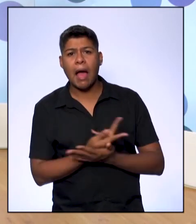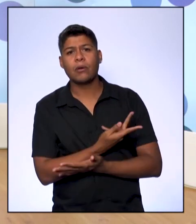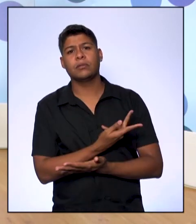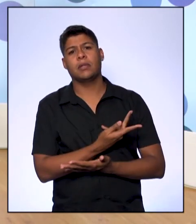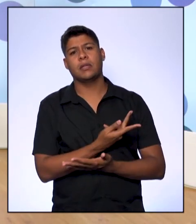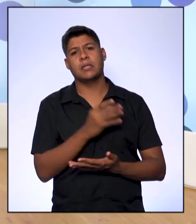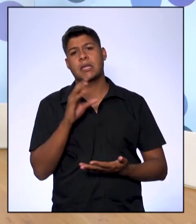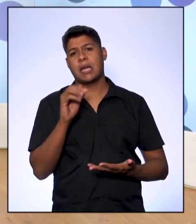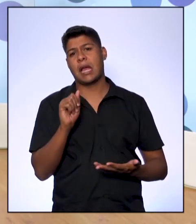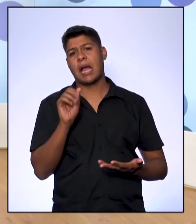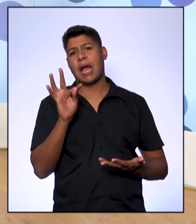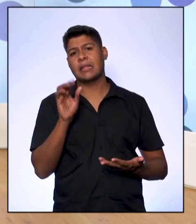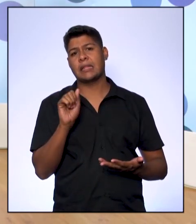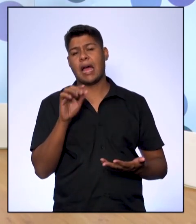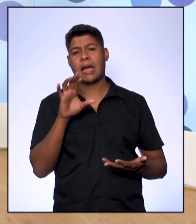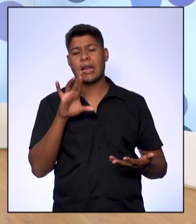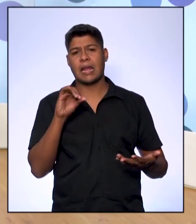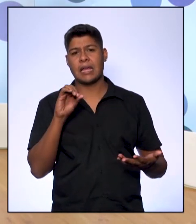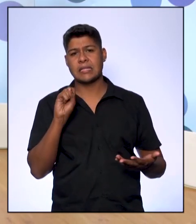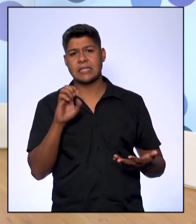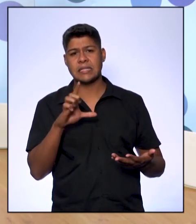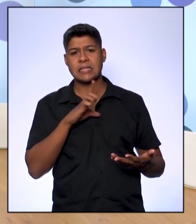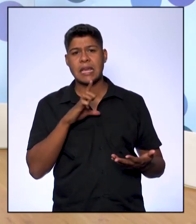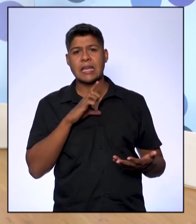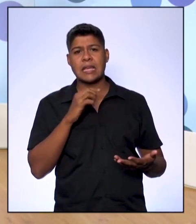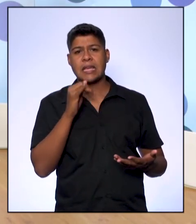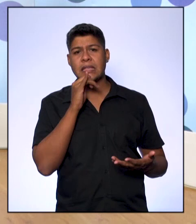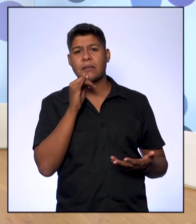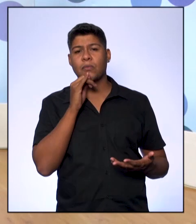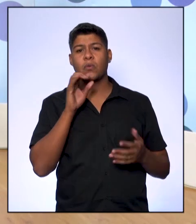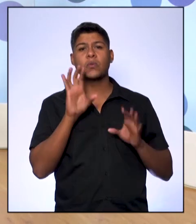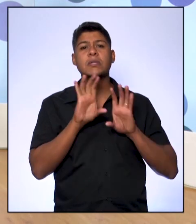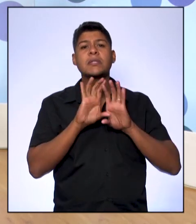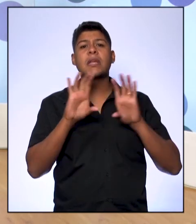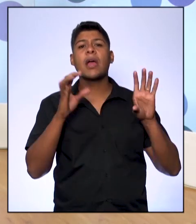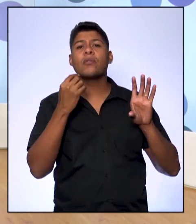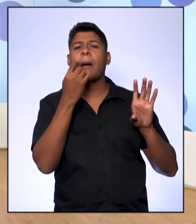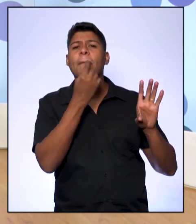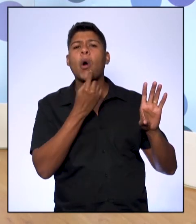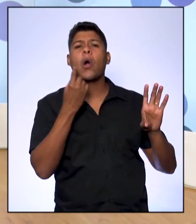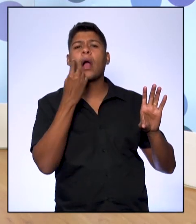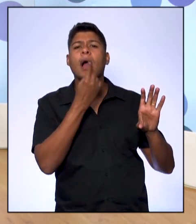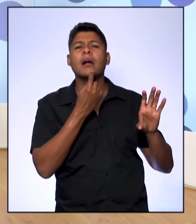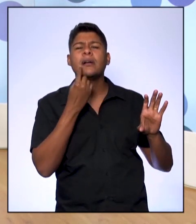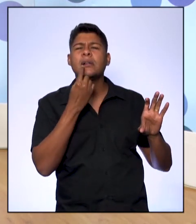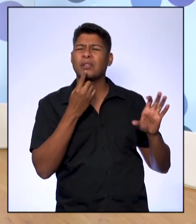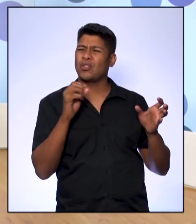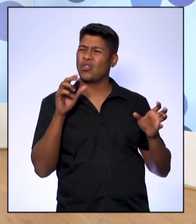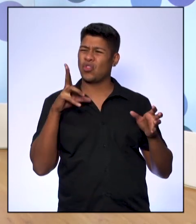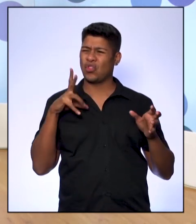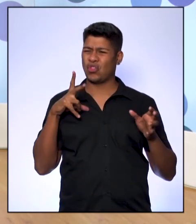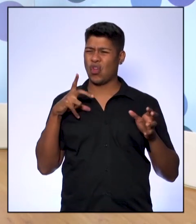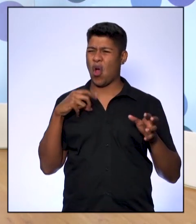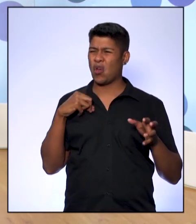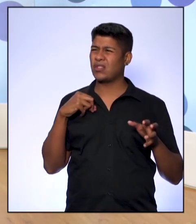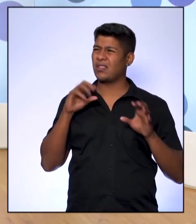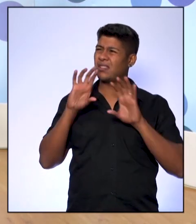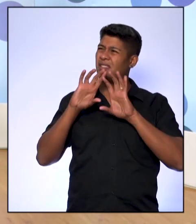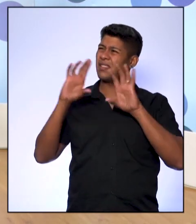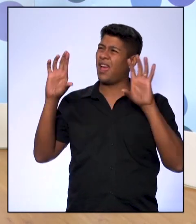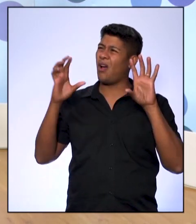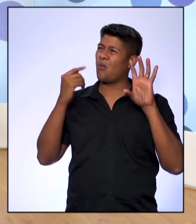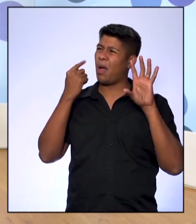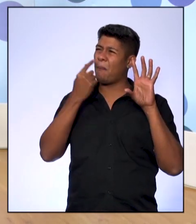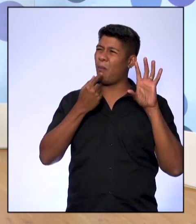na catequese então outros exemplos céu da boca e quando você lê assim que se fosse nossa mas você é um cabe na